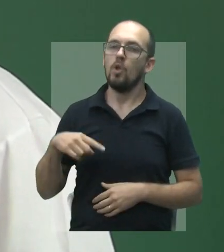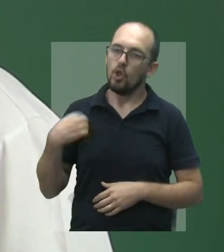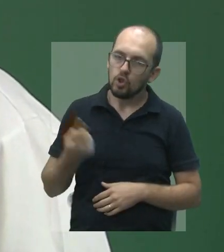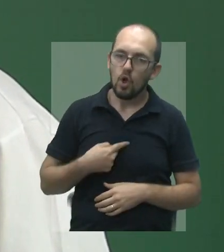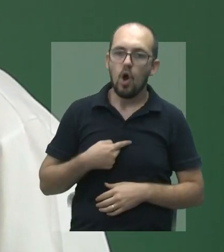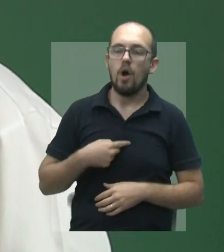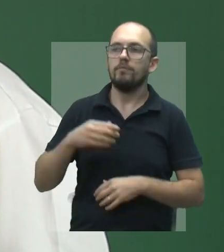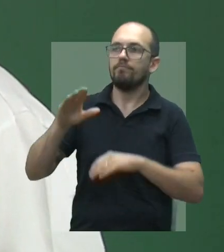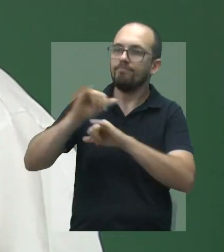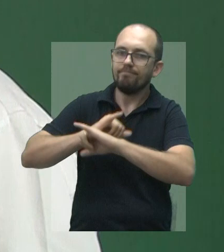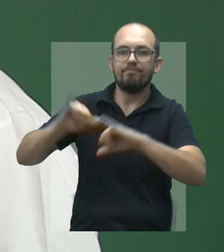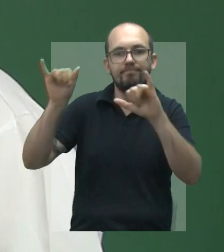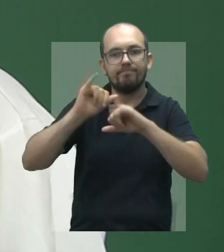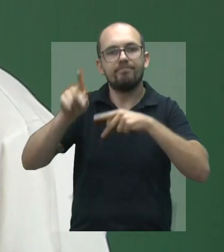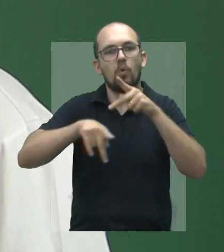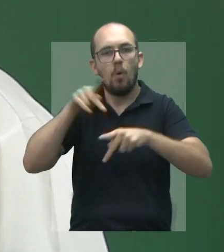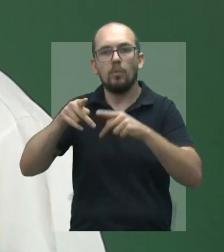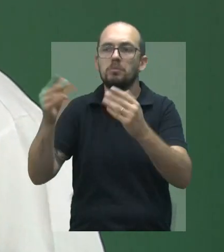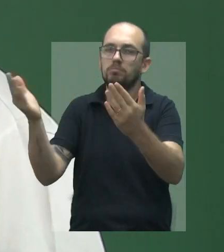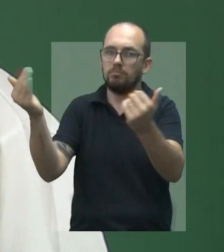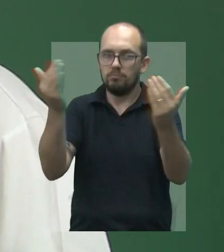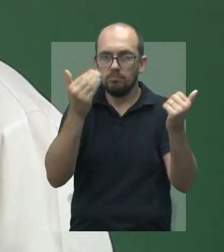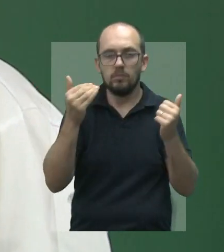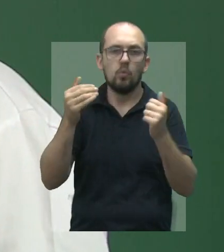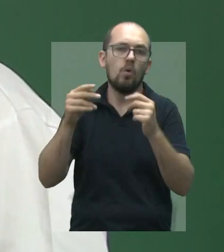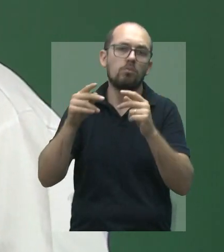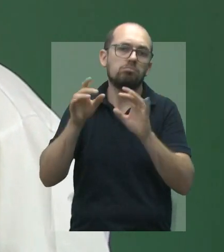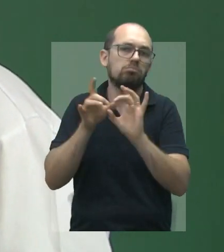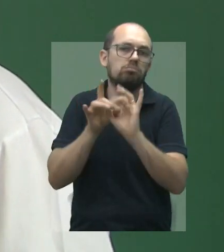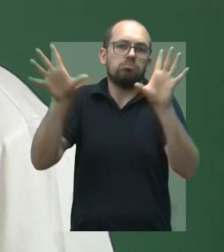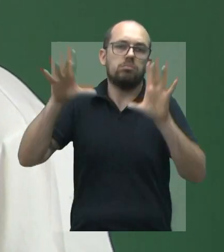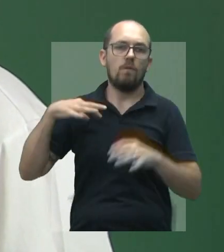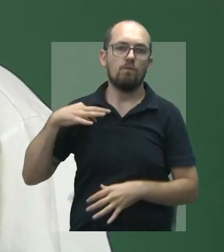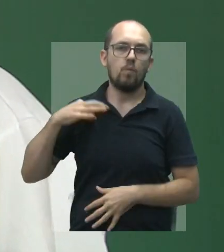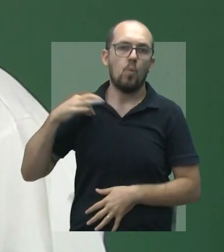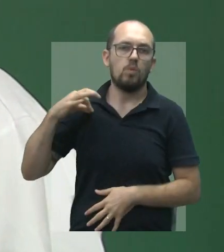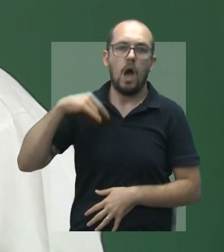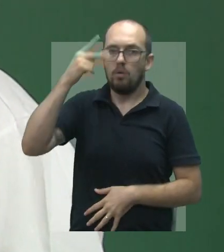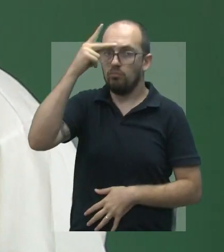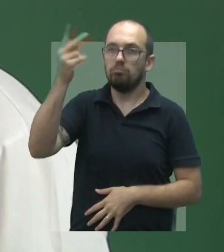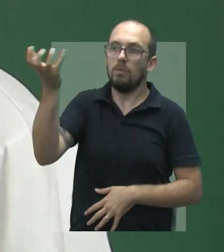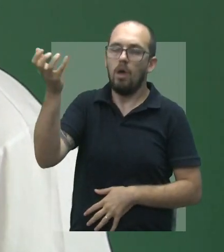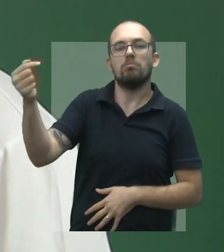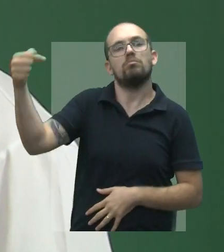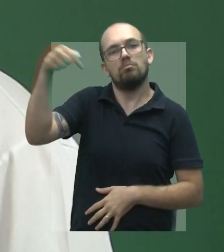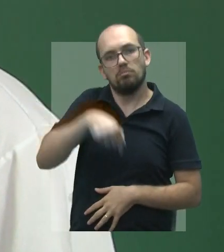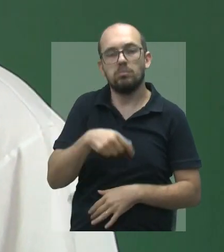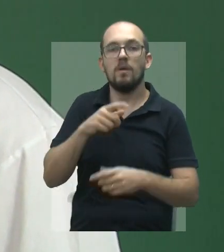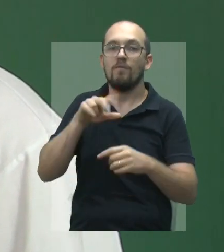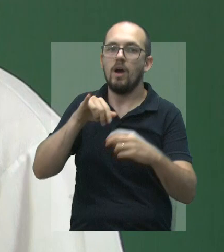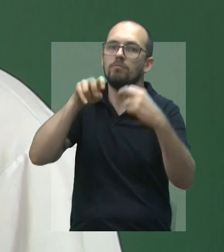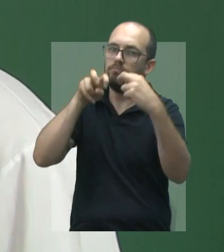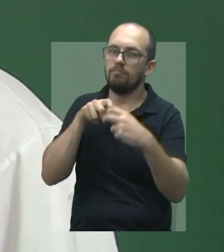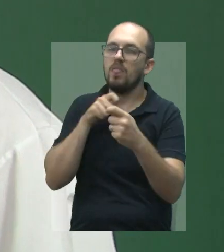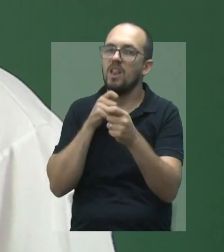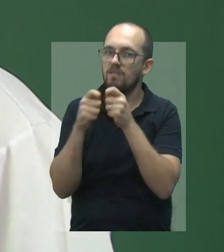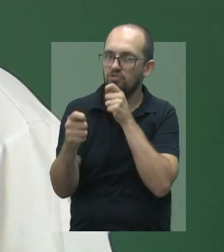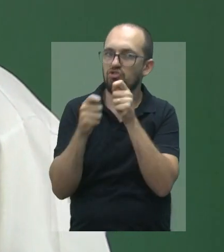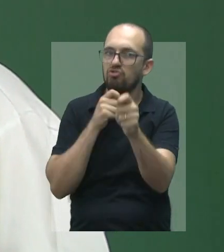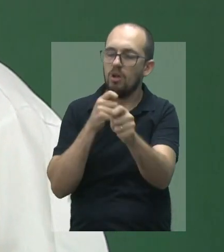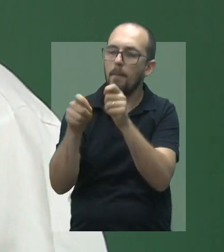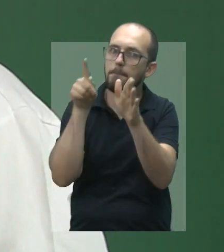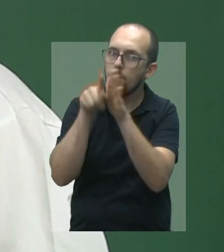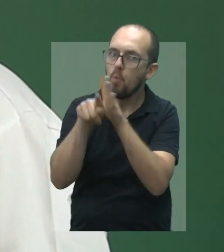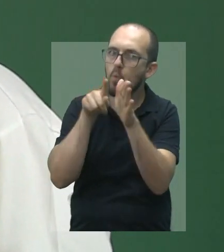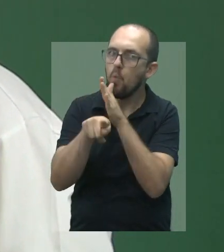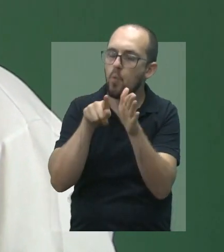a população que venha de forma voluntária na nossa instituição passar por uma entrevista, nas quais vai